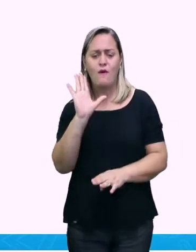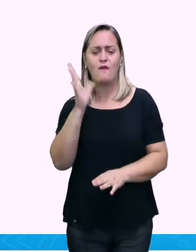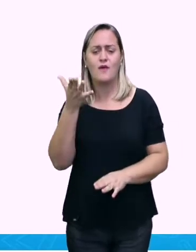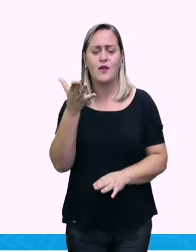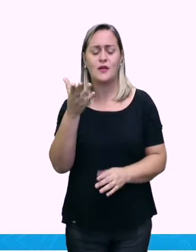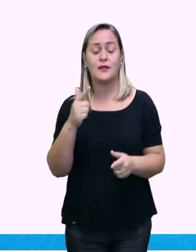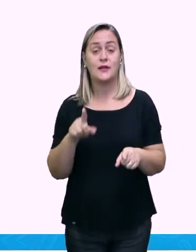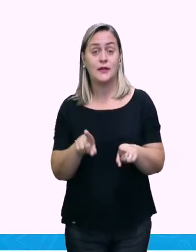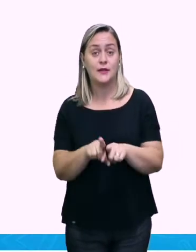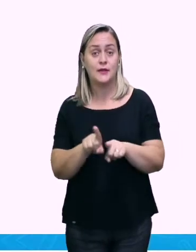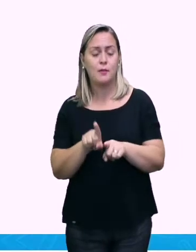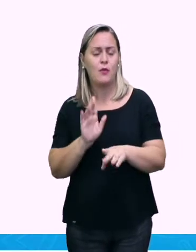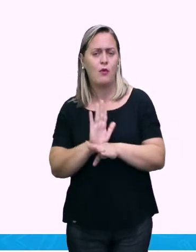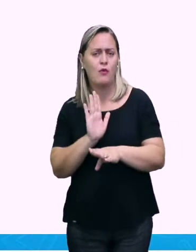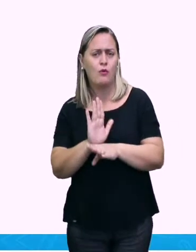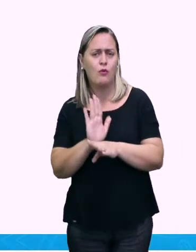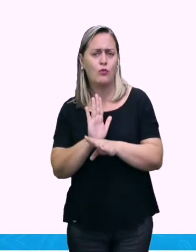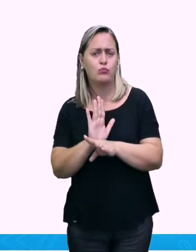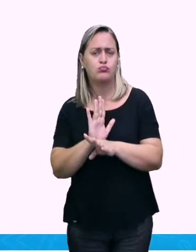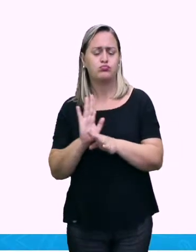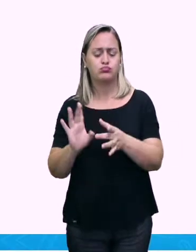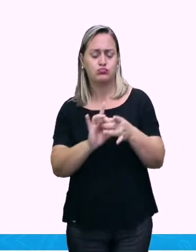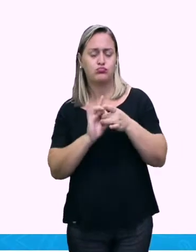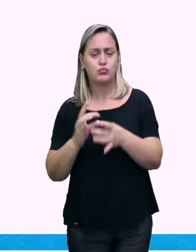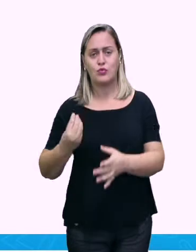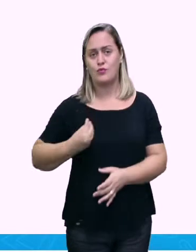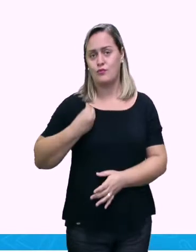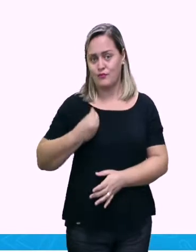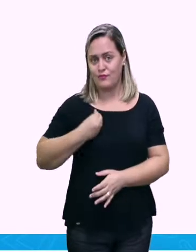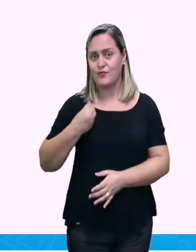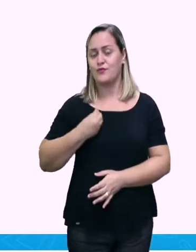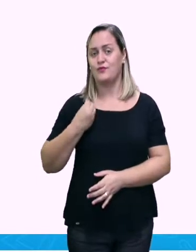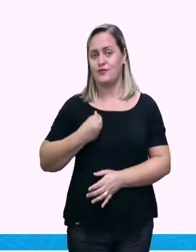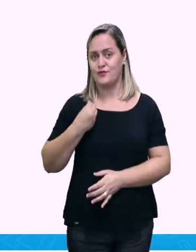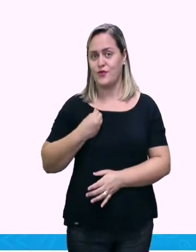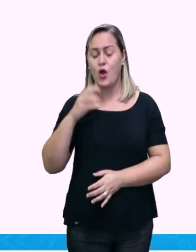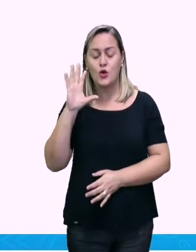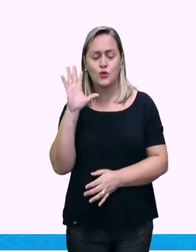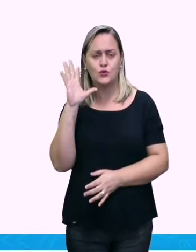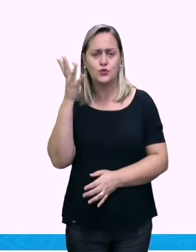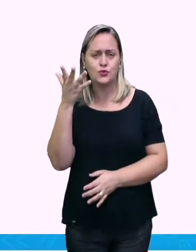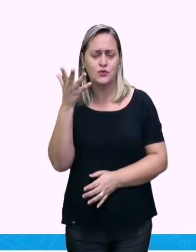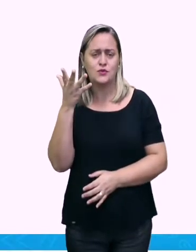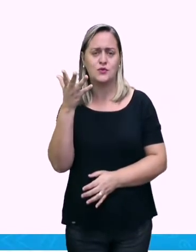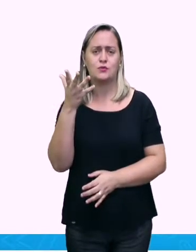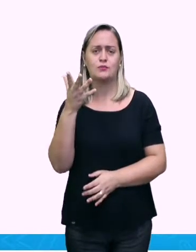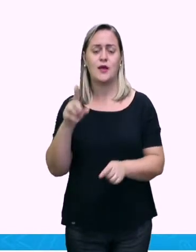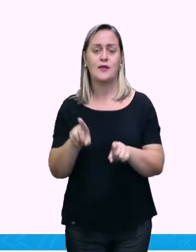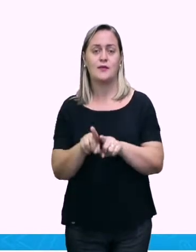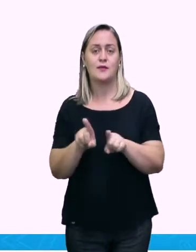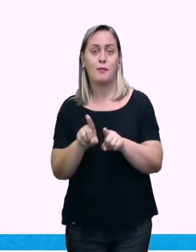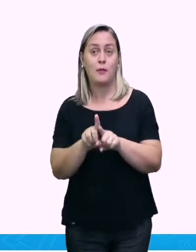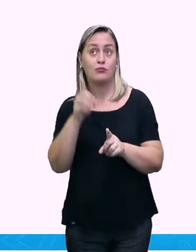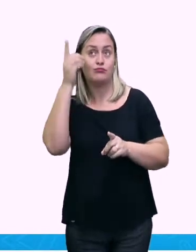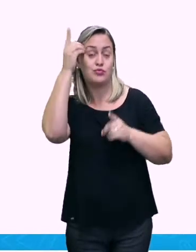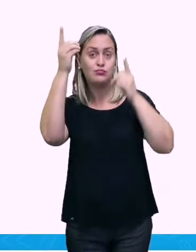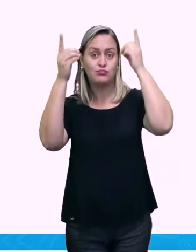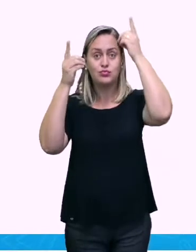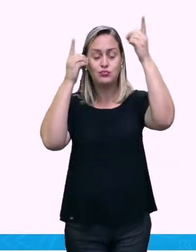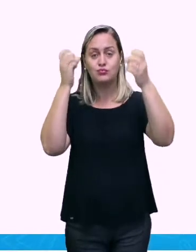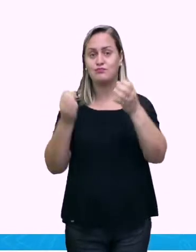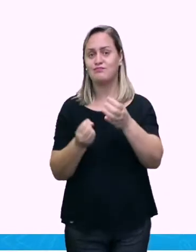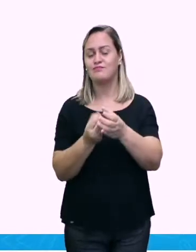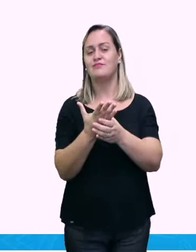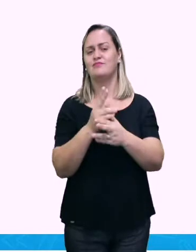mobilizando vivências e conhecimentos em prol de soluções solidárias e criativas. E,